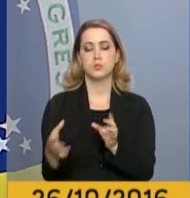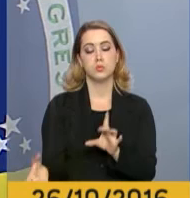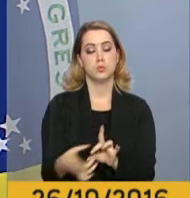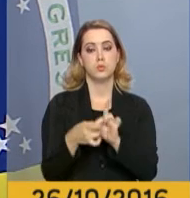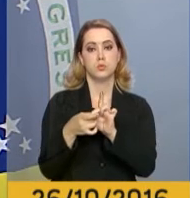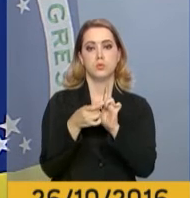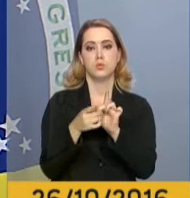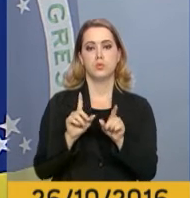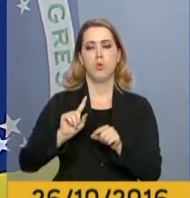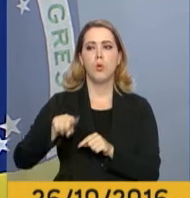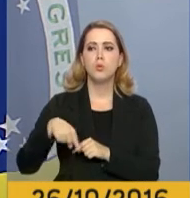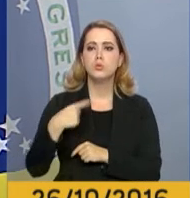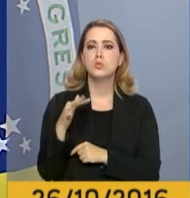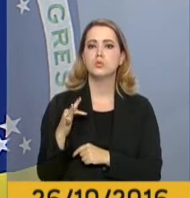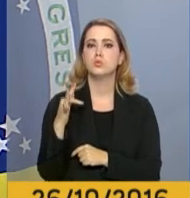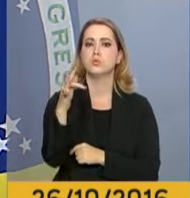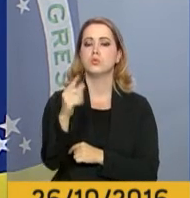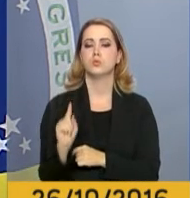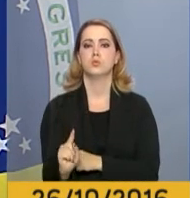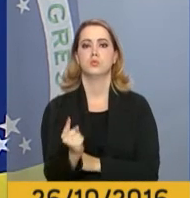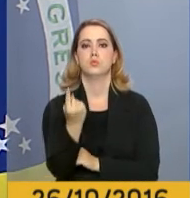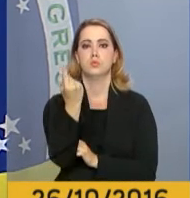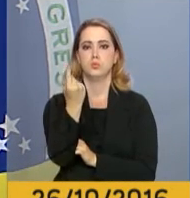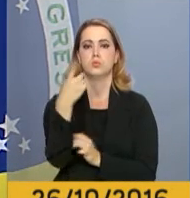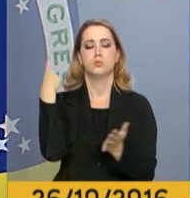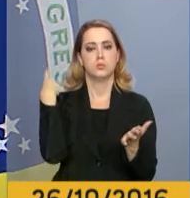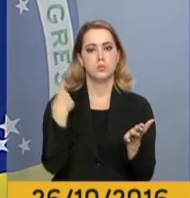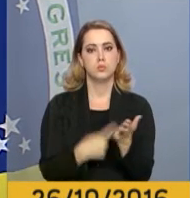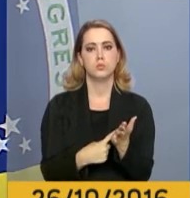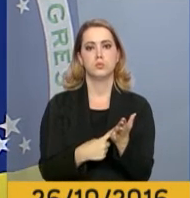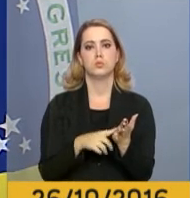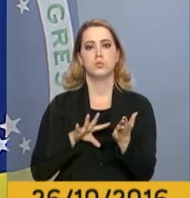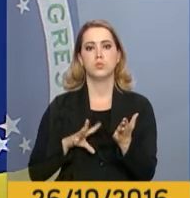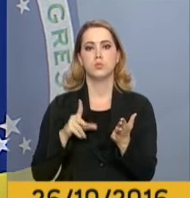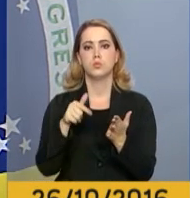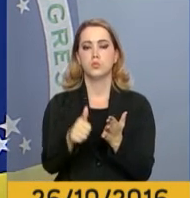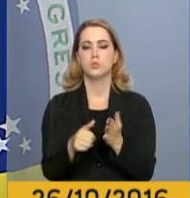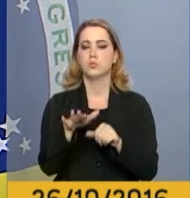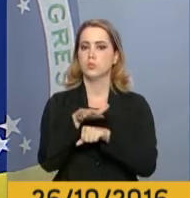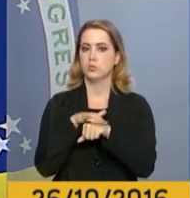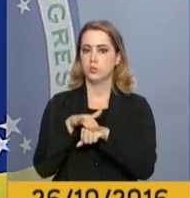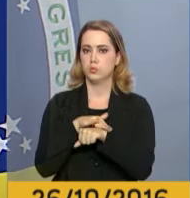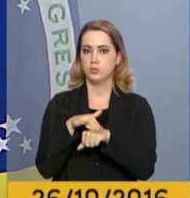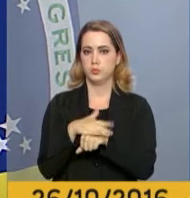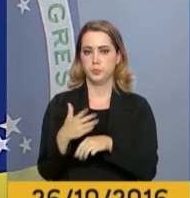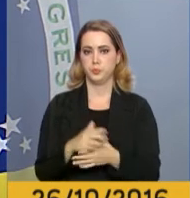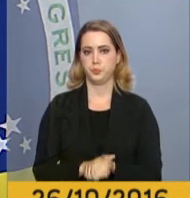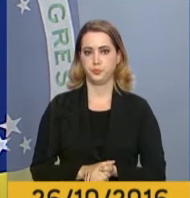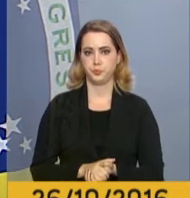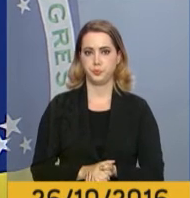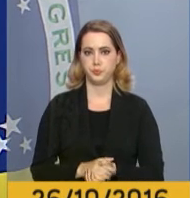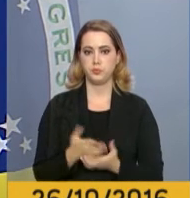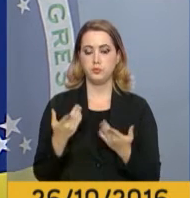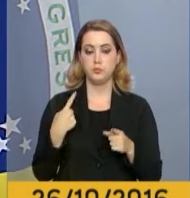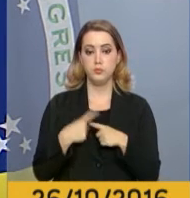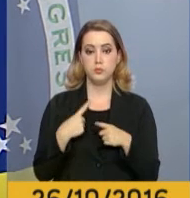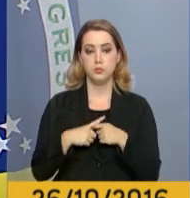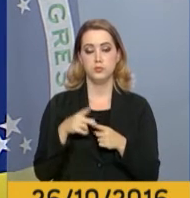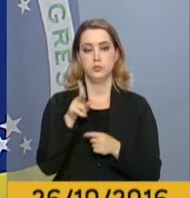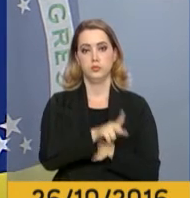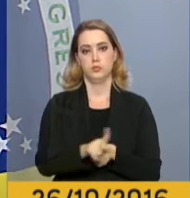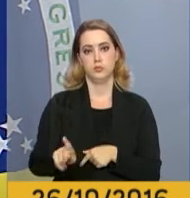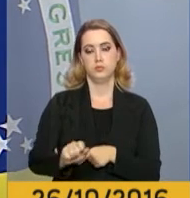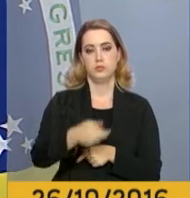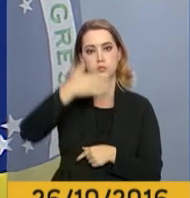a ser apenas mais uma manifestação concreta de tal diálogo. Nesse âmbito, o presidente